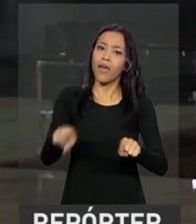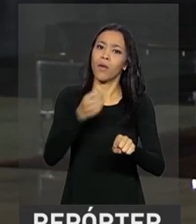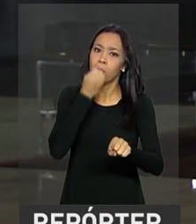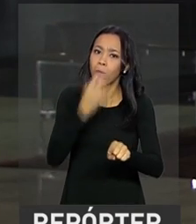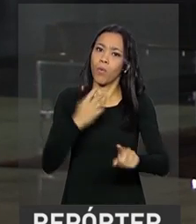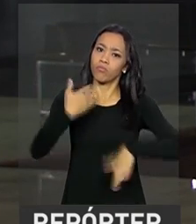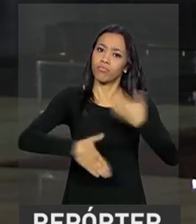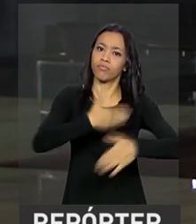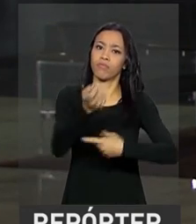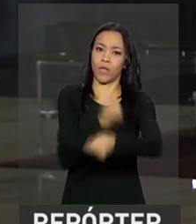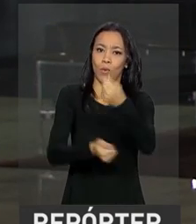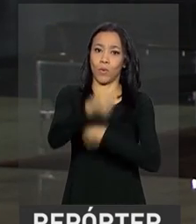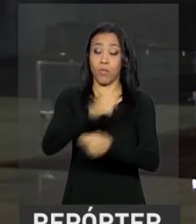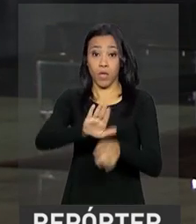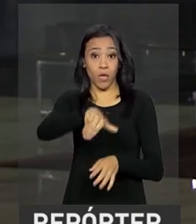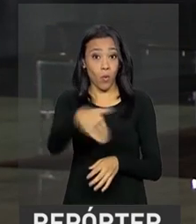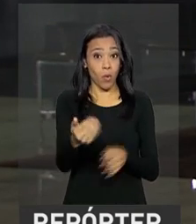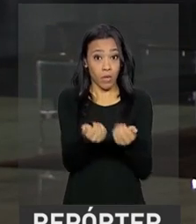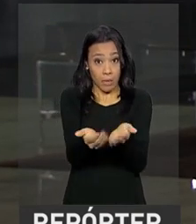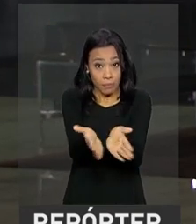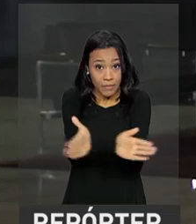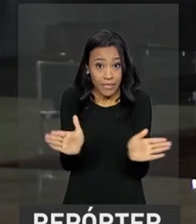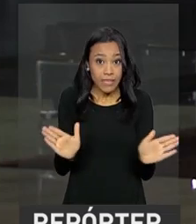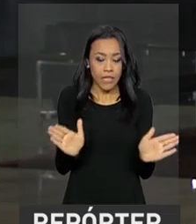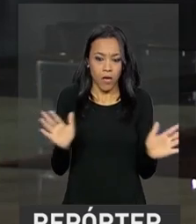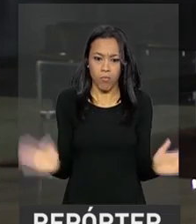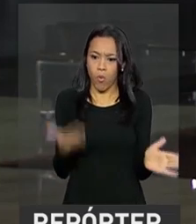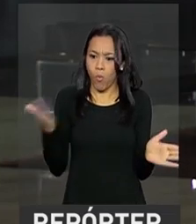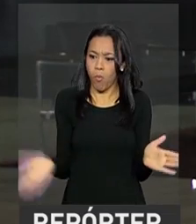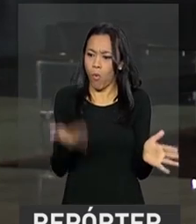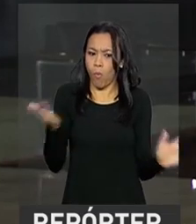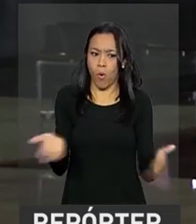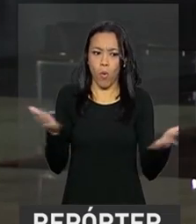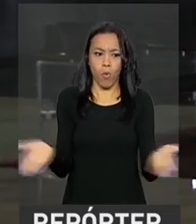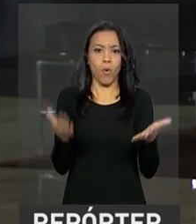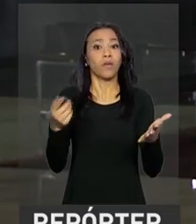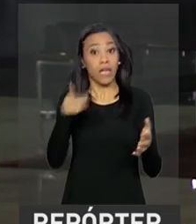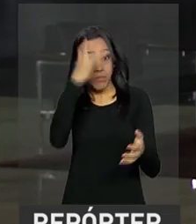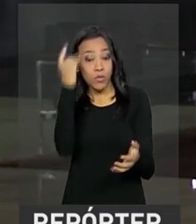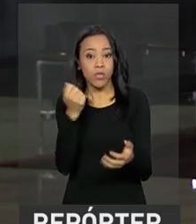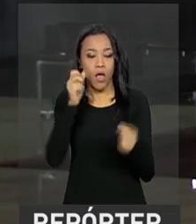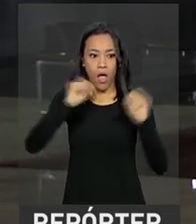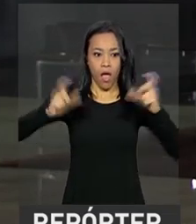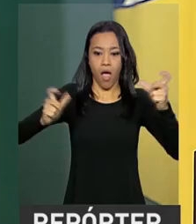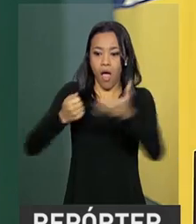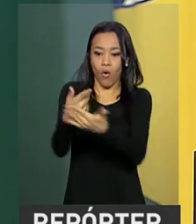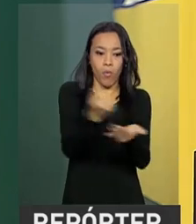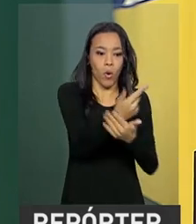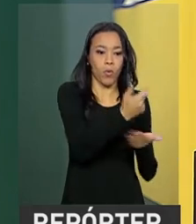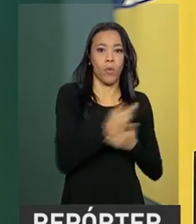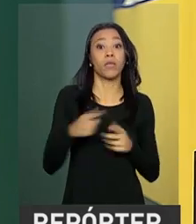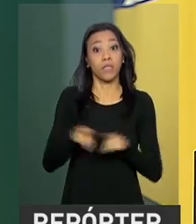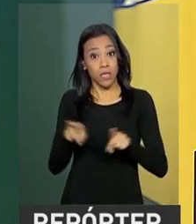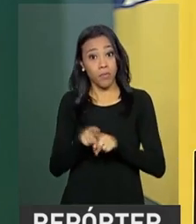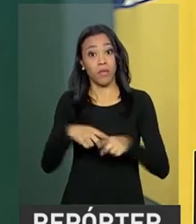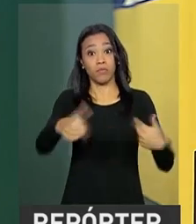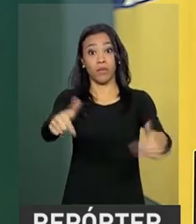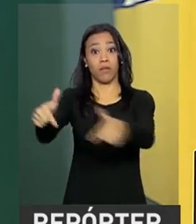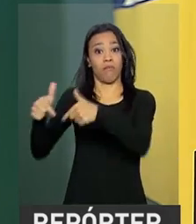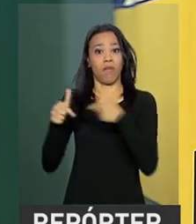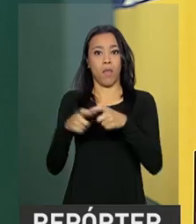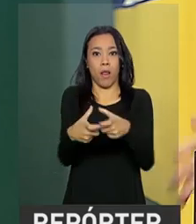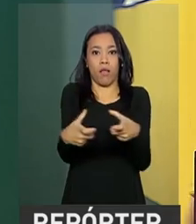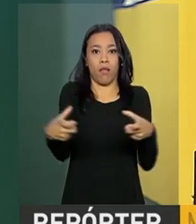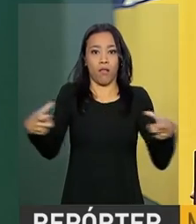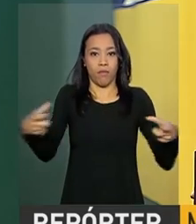economia já que quando se amplia a produção aumentam-se também o consumo e o emprego A constituição privilegia